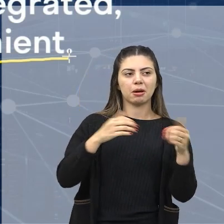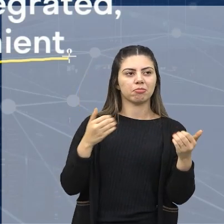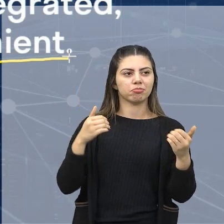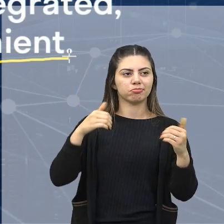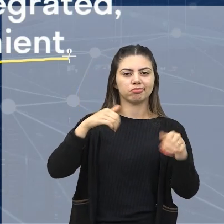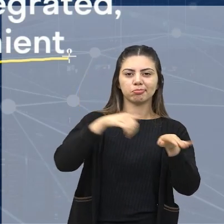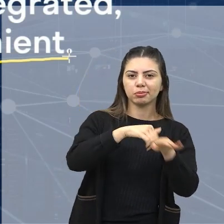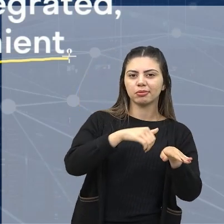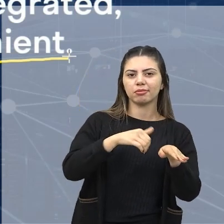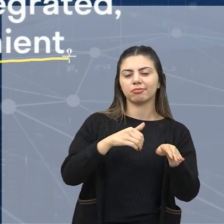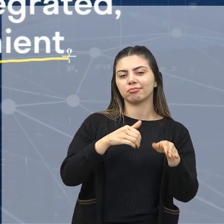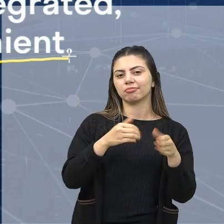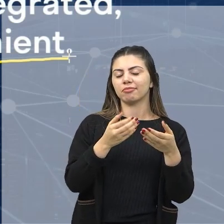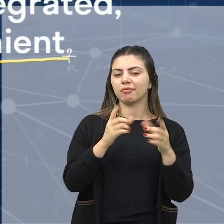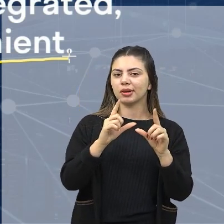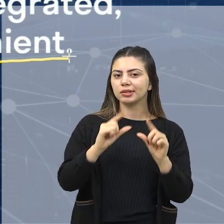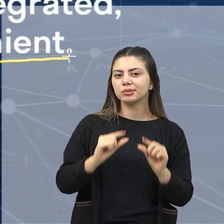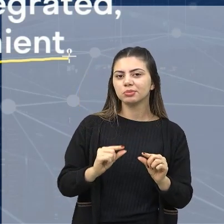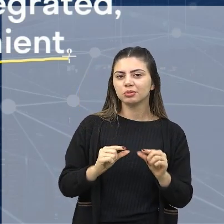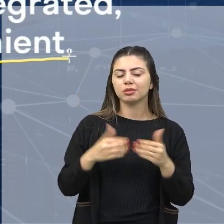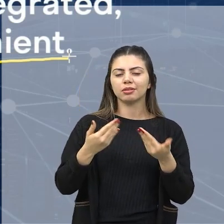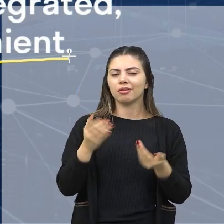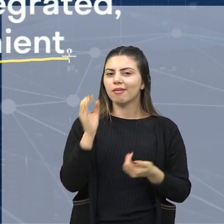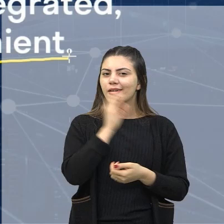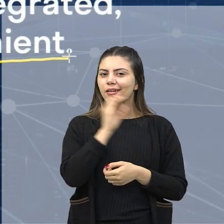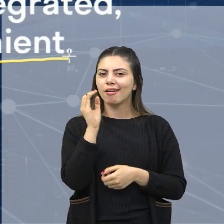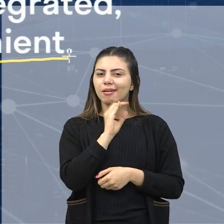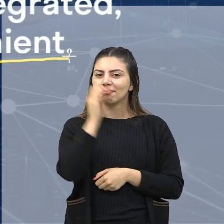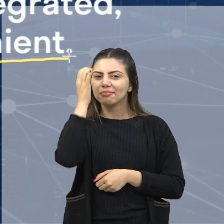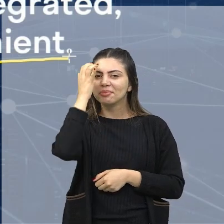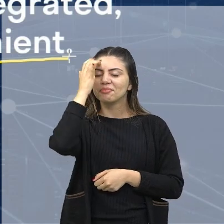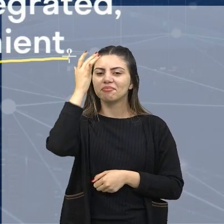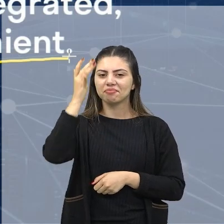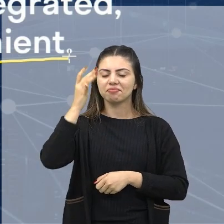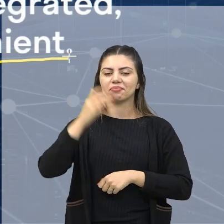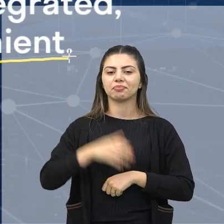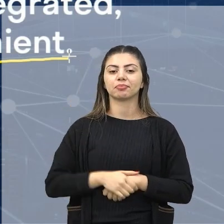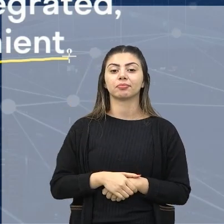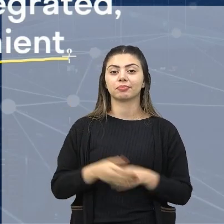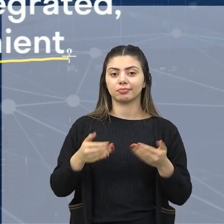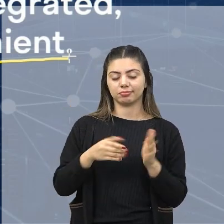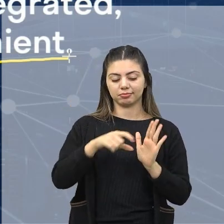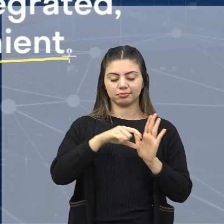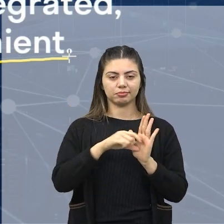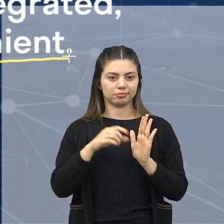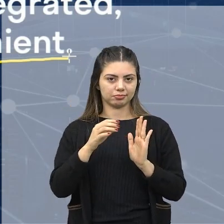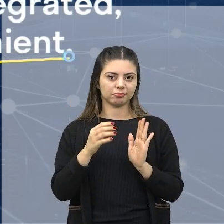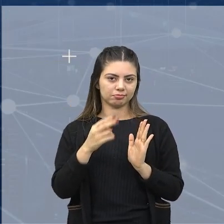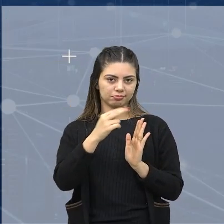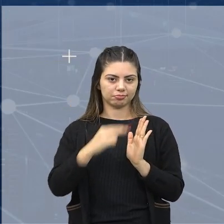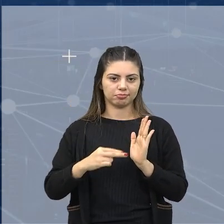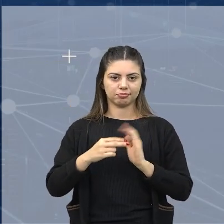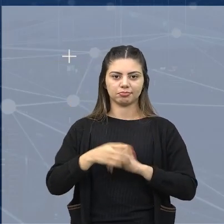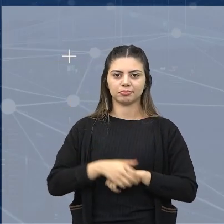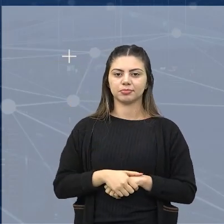mais rápido e muito conveniente. Então, vamos ver o restante desse texto aqui.